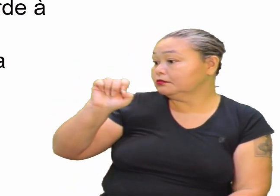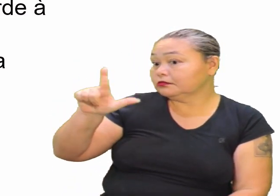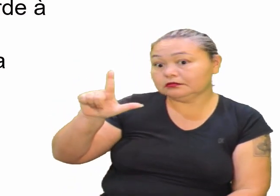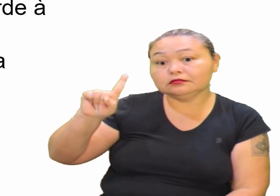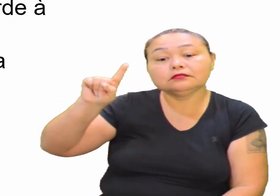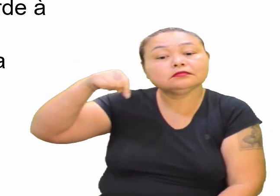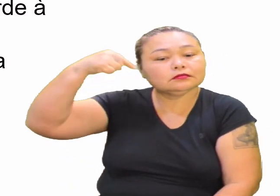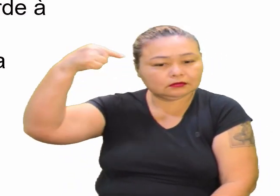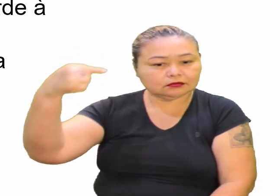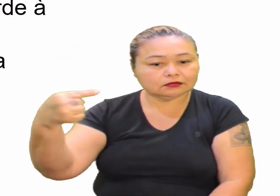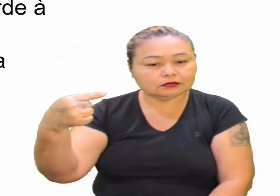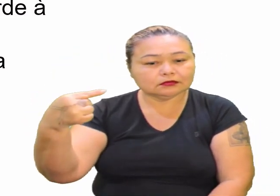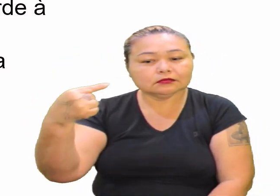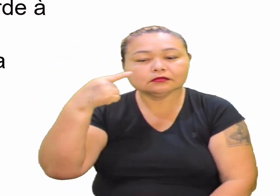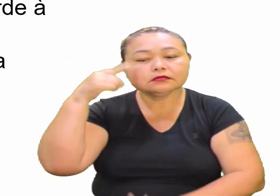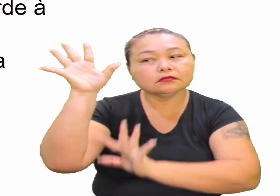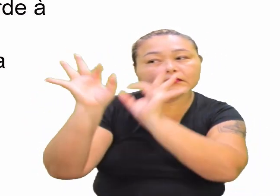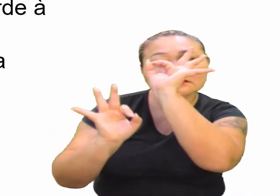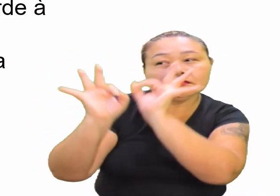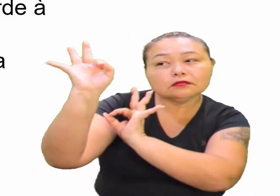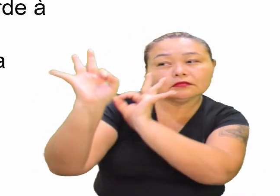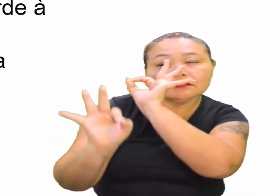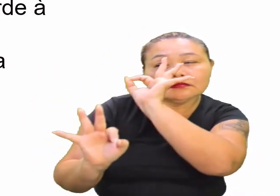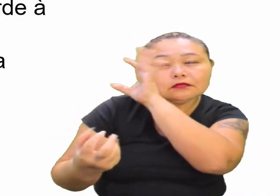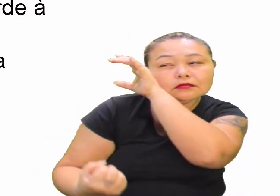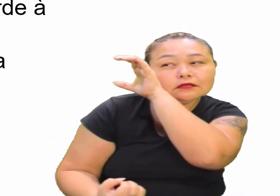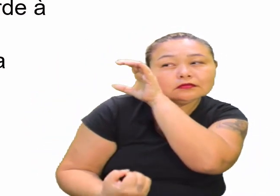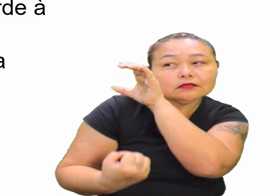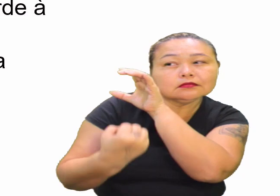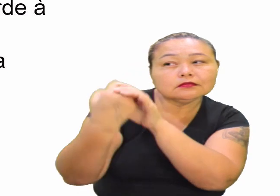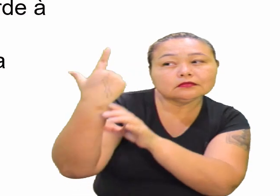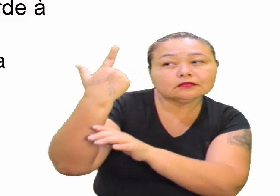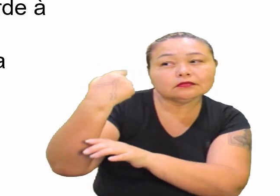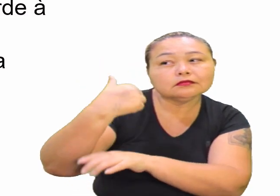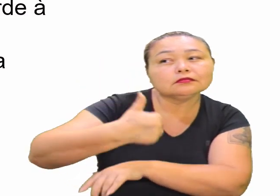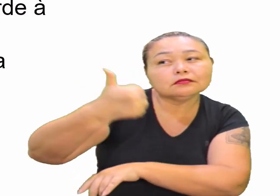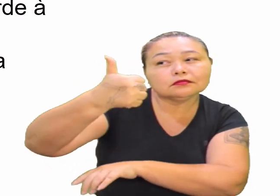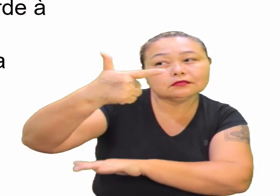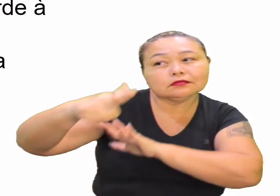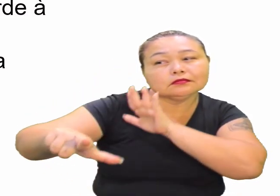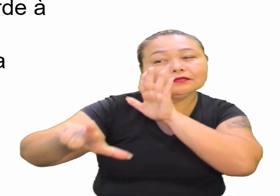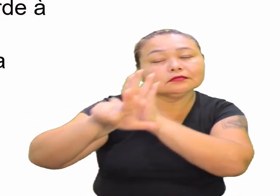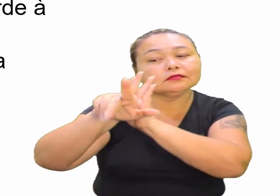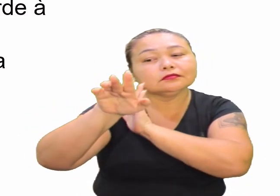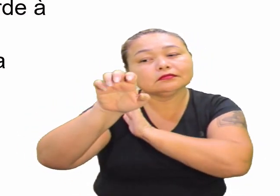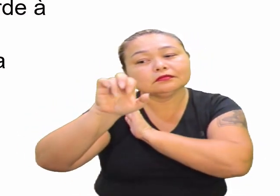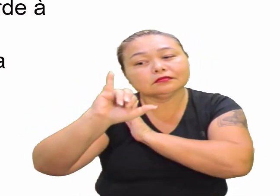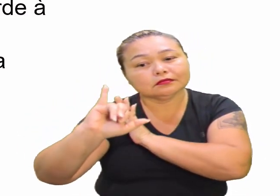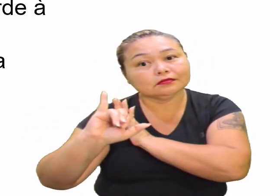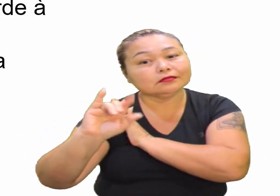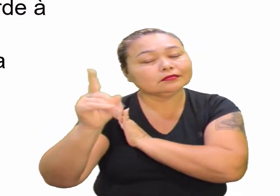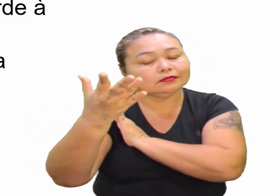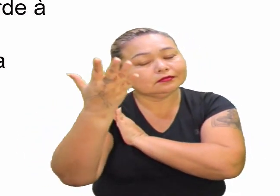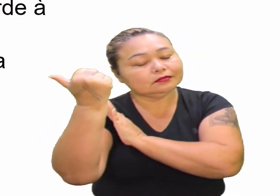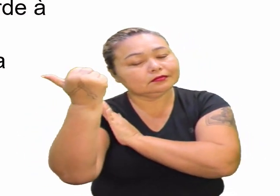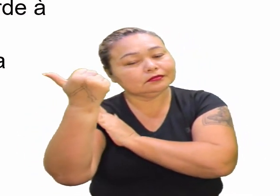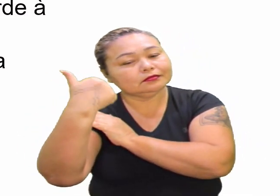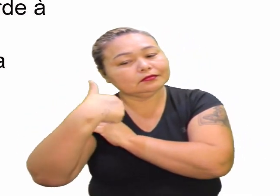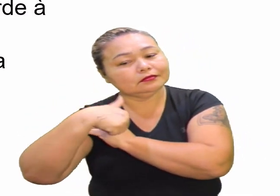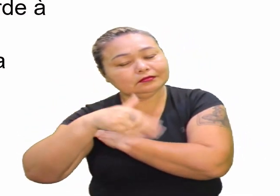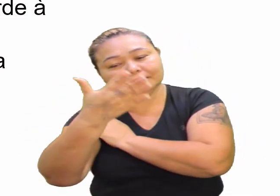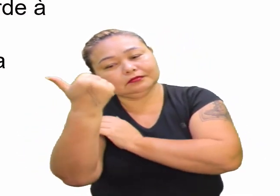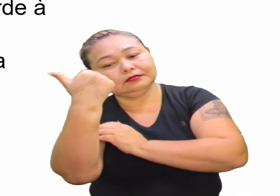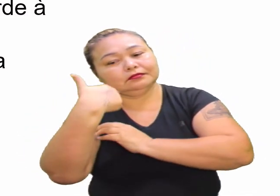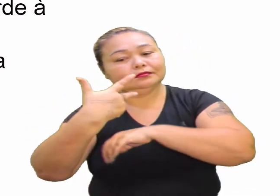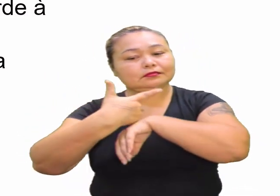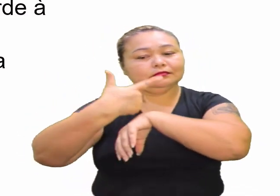mais tarde, à formulação da sua primeira lei. Meu diretor, back para